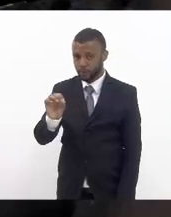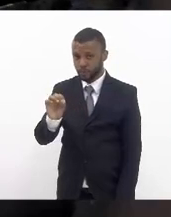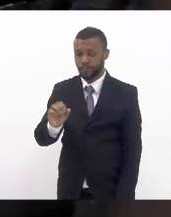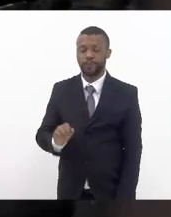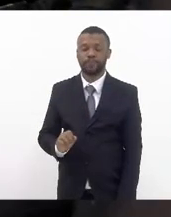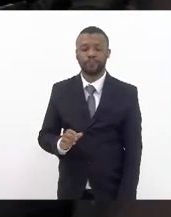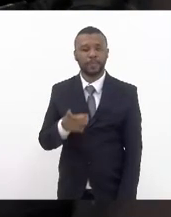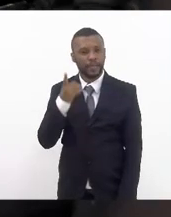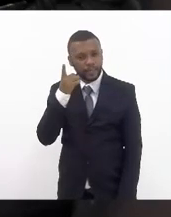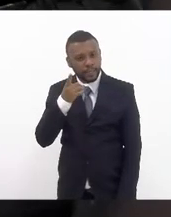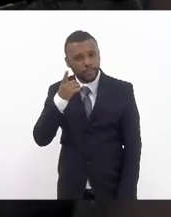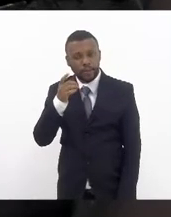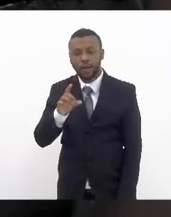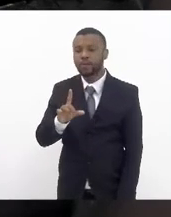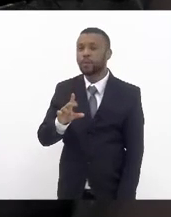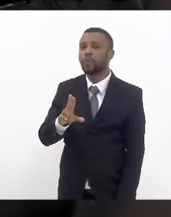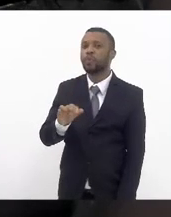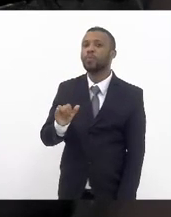Deputado Luiz Martins.